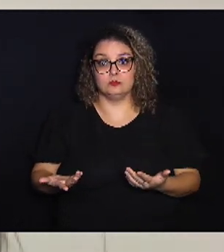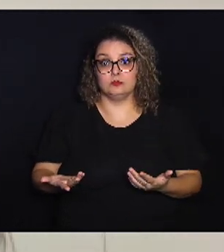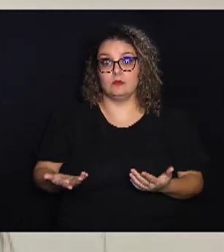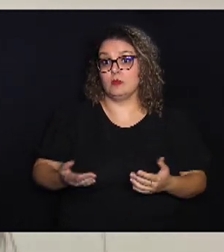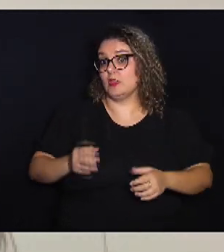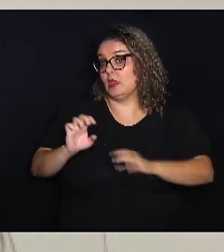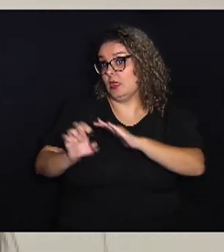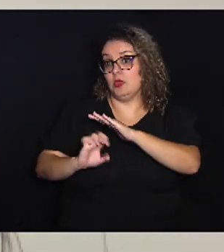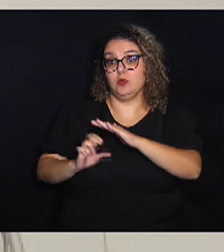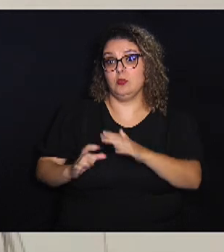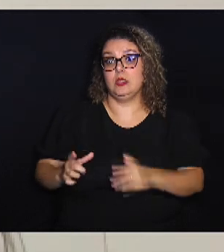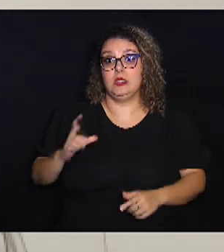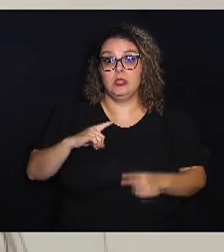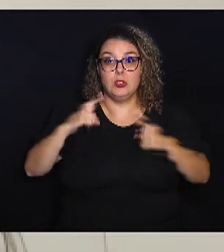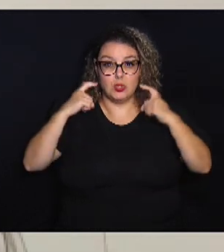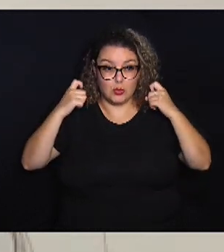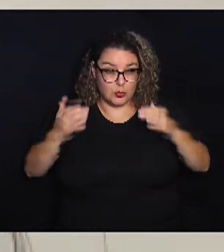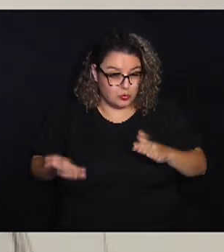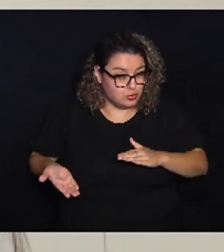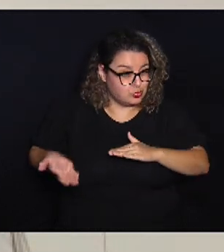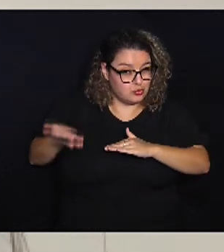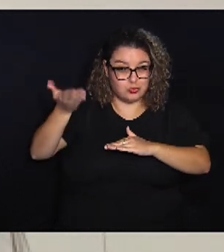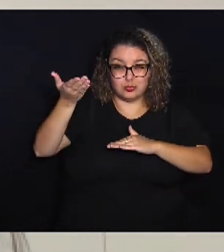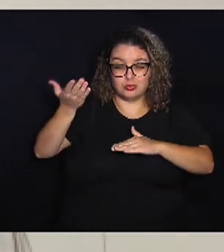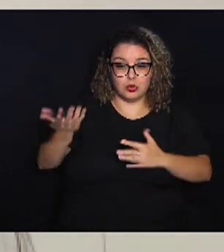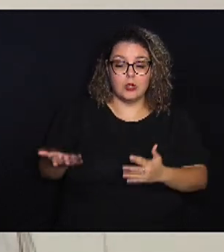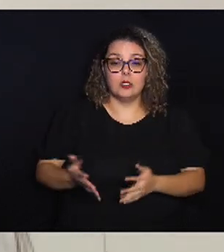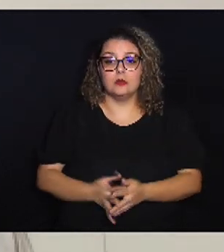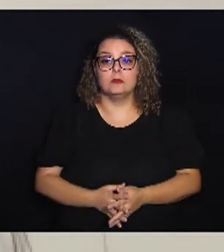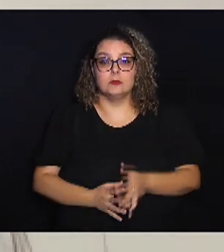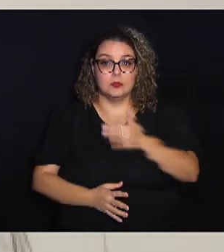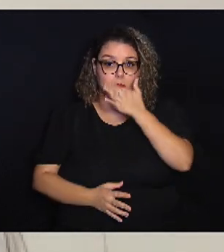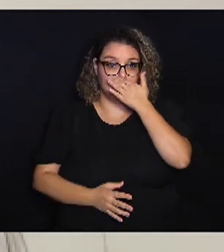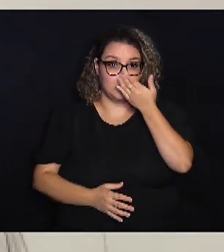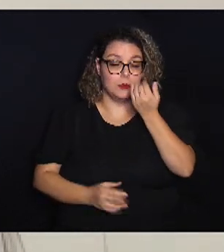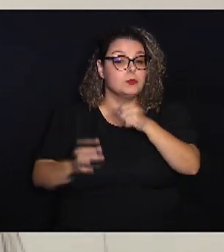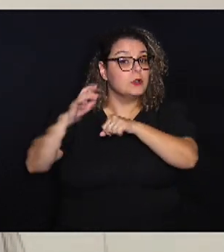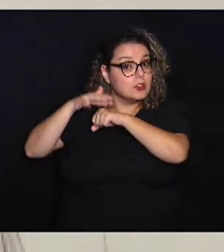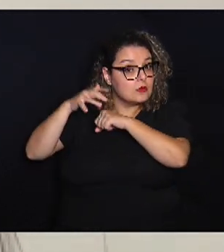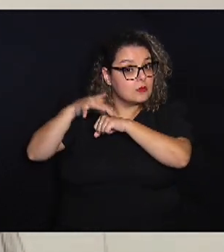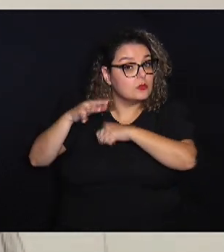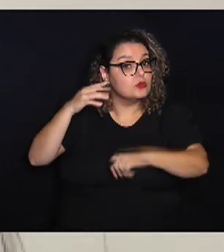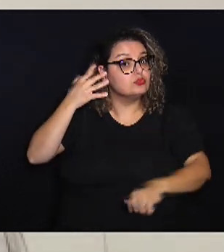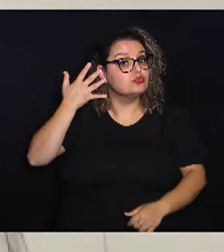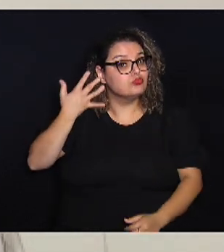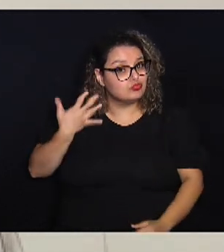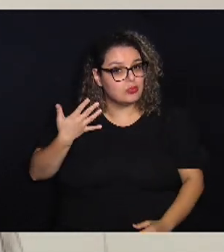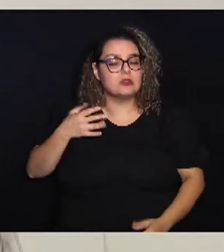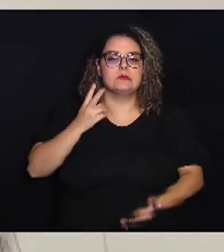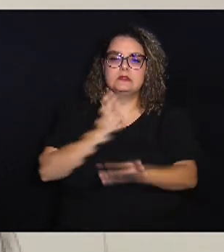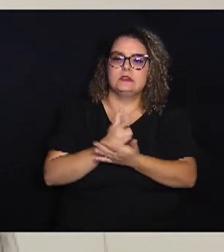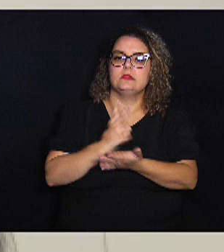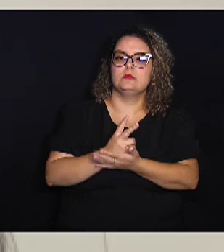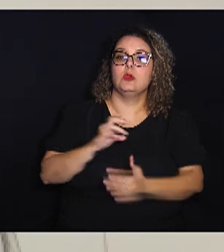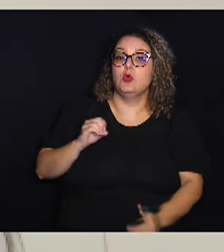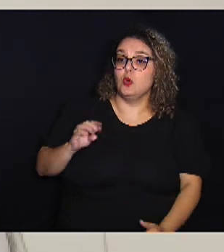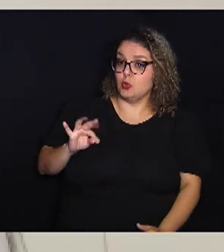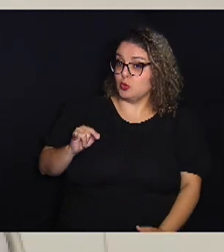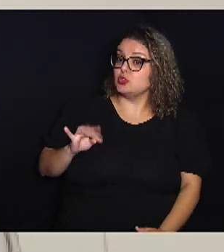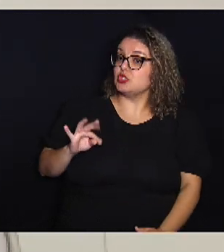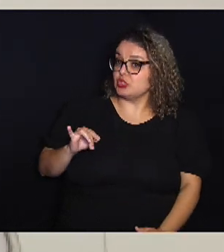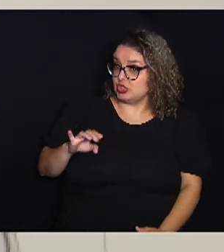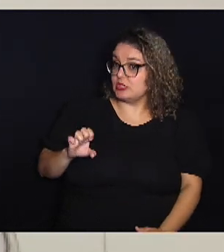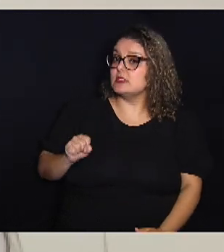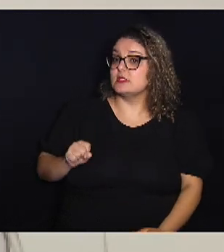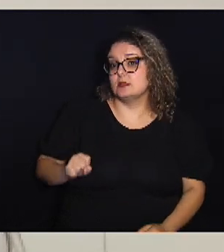empresas que têm sons muito elevados. Infecções de ouvido recorrente também, né? As otites podem